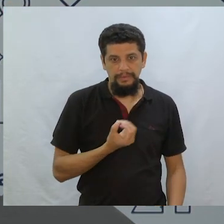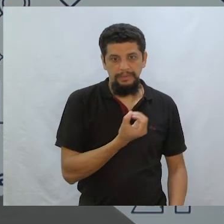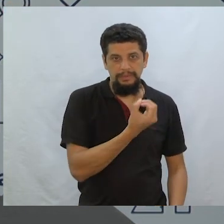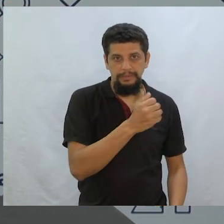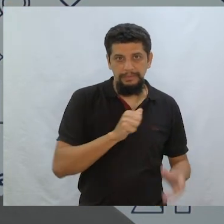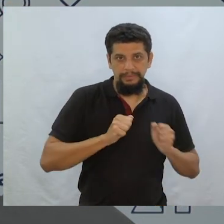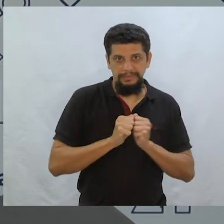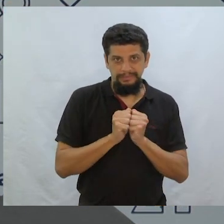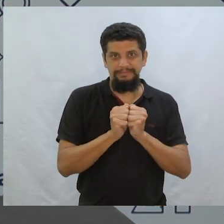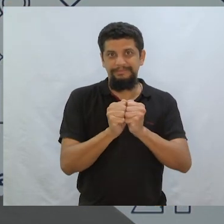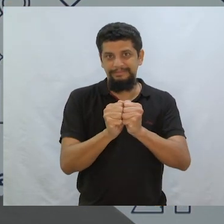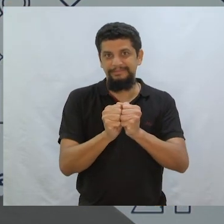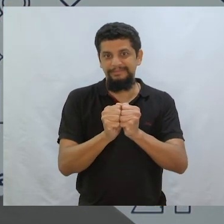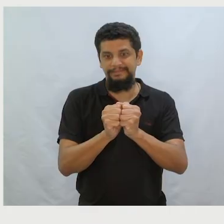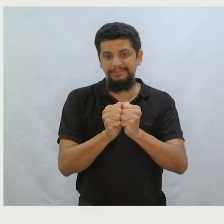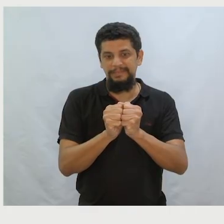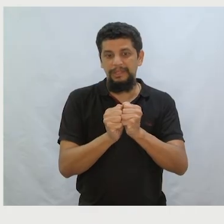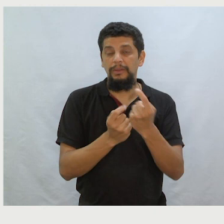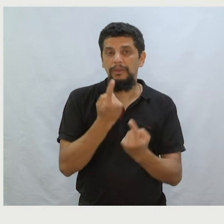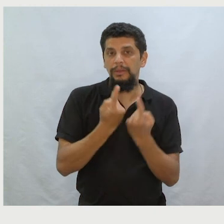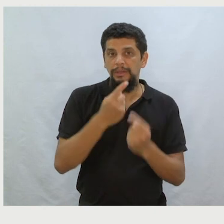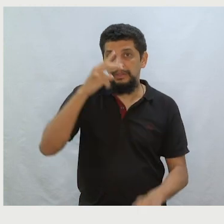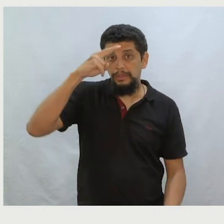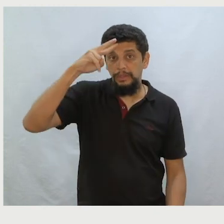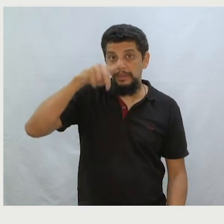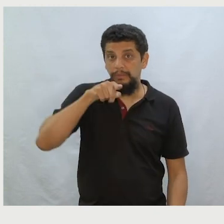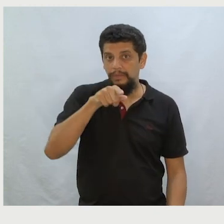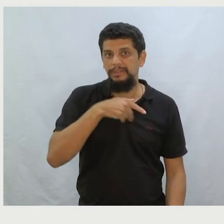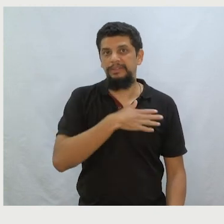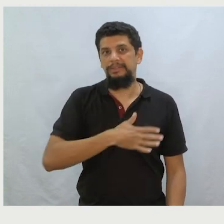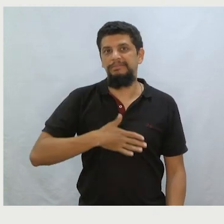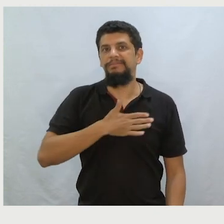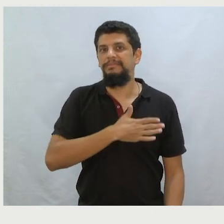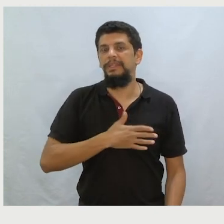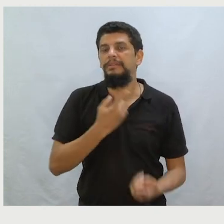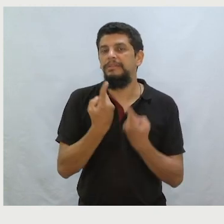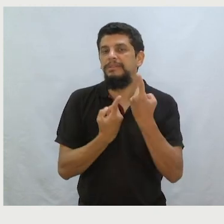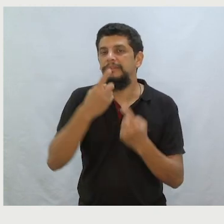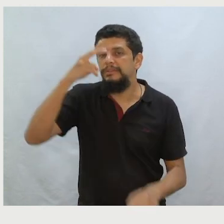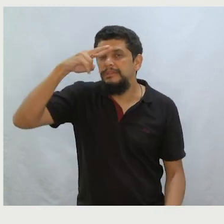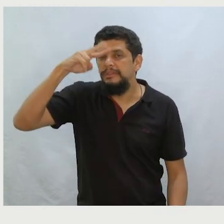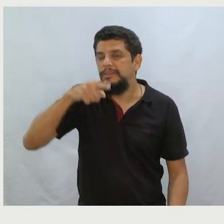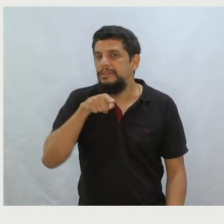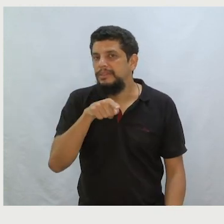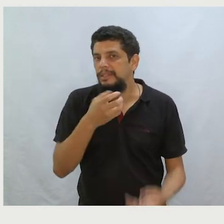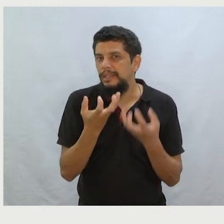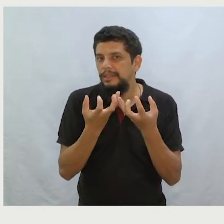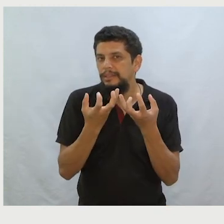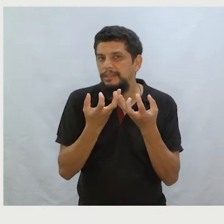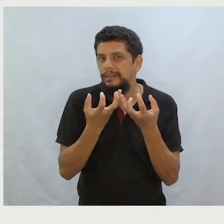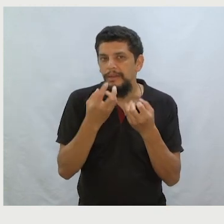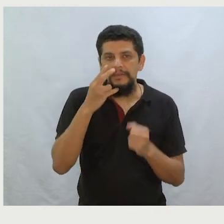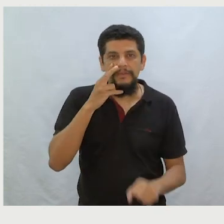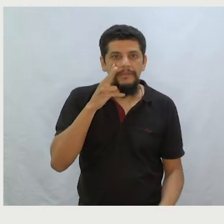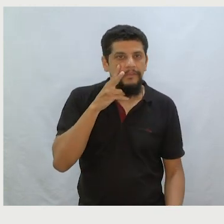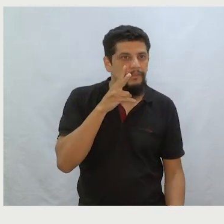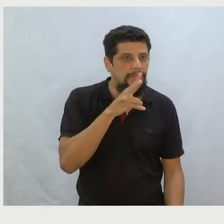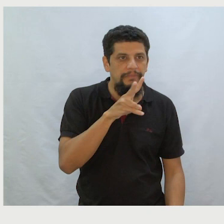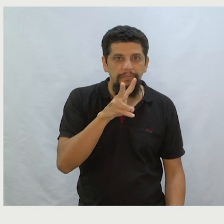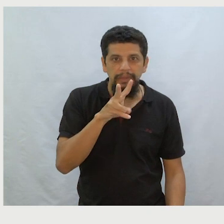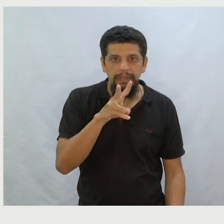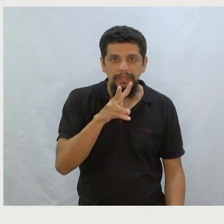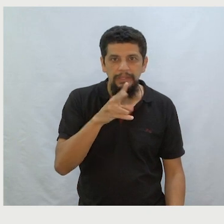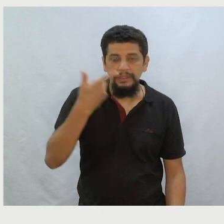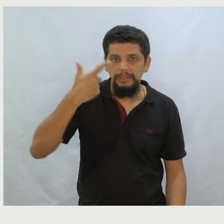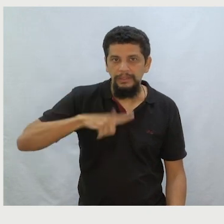viajar juntos de quais histórias você gosta Qual história você qu reviver